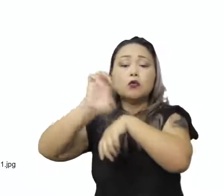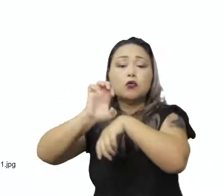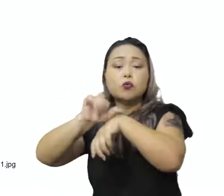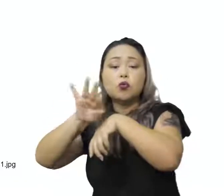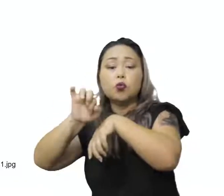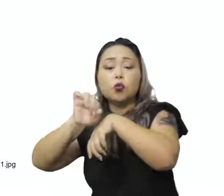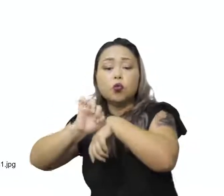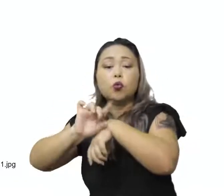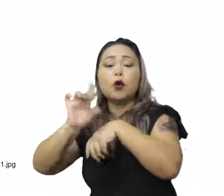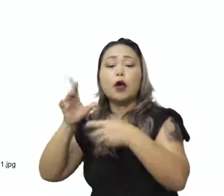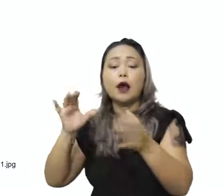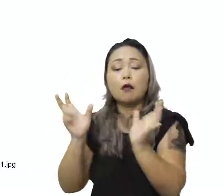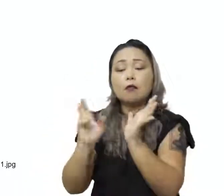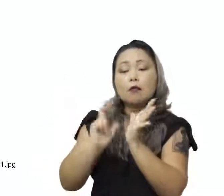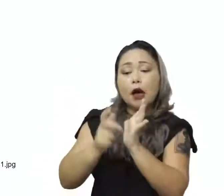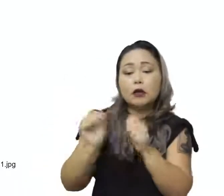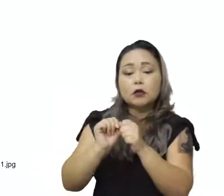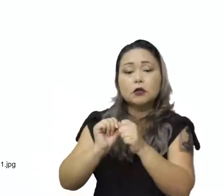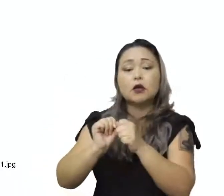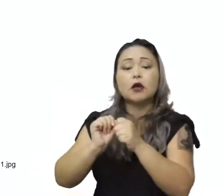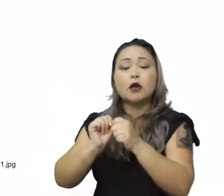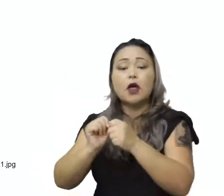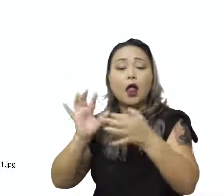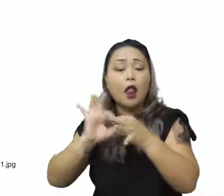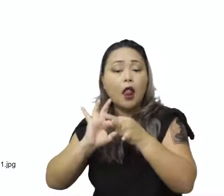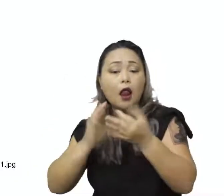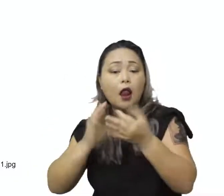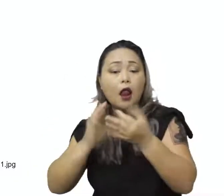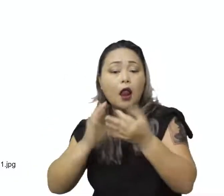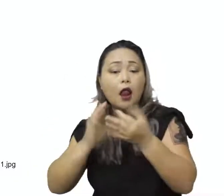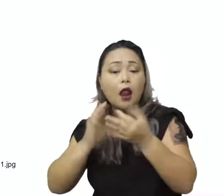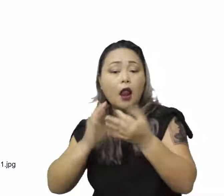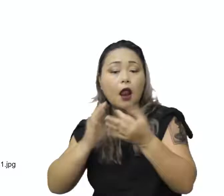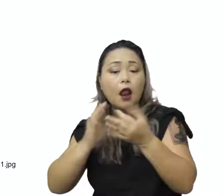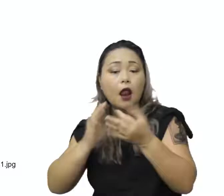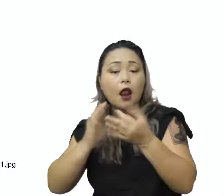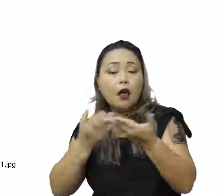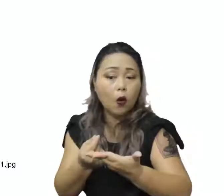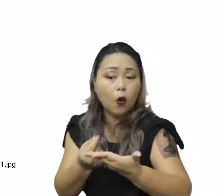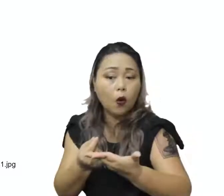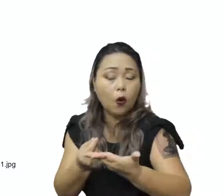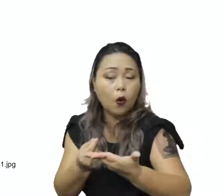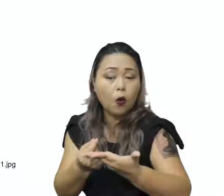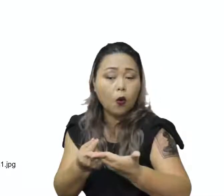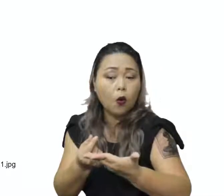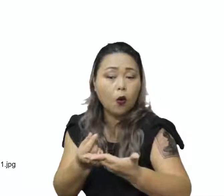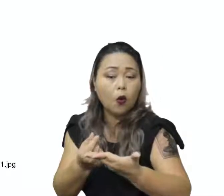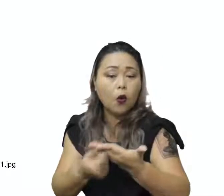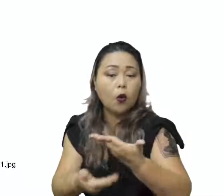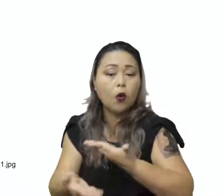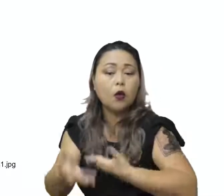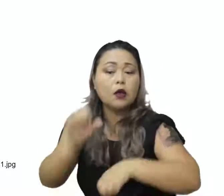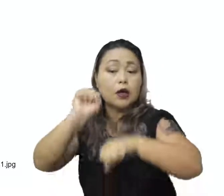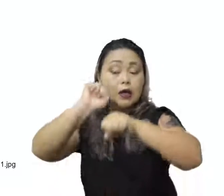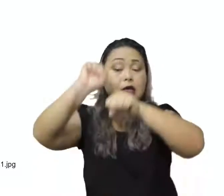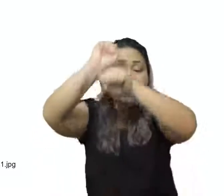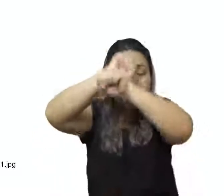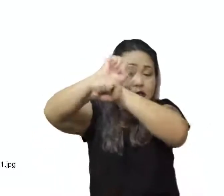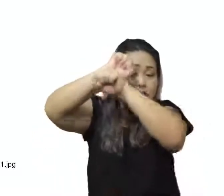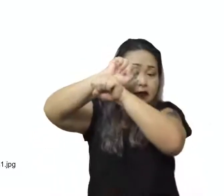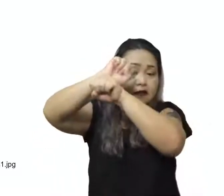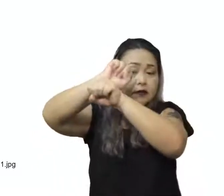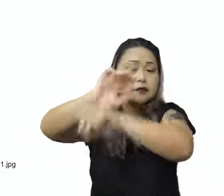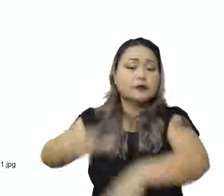Partido Democrata, livre cambismo, o cambismo é moeda, tá? Abolicionismo, escravismo.